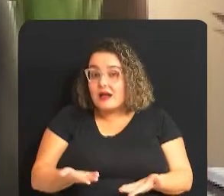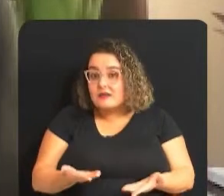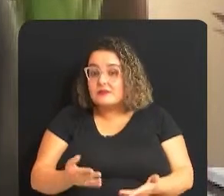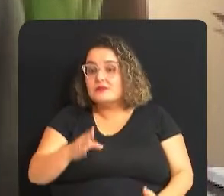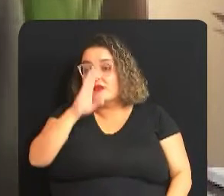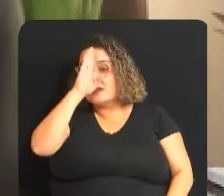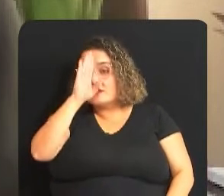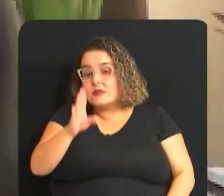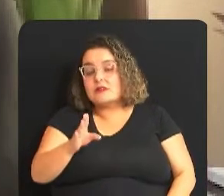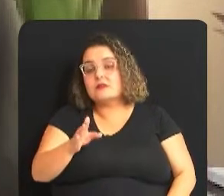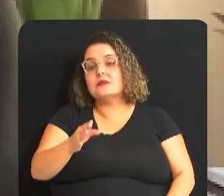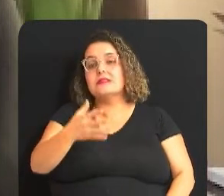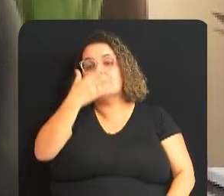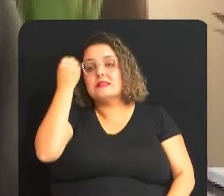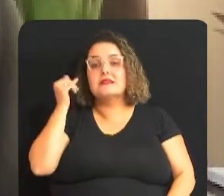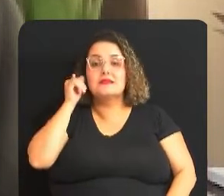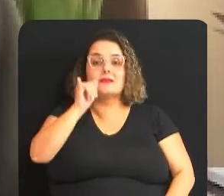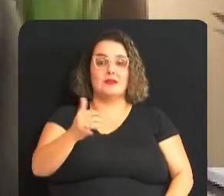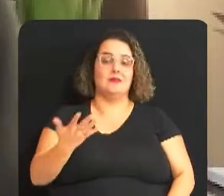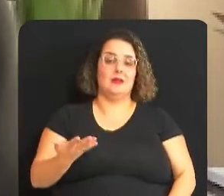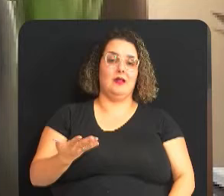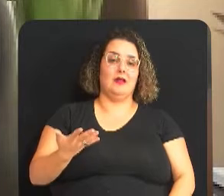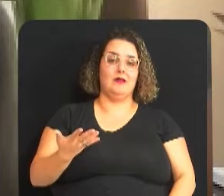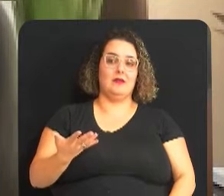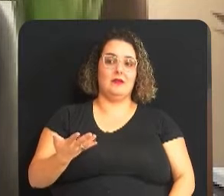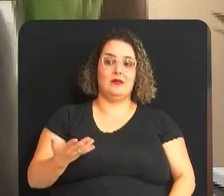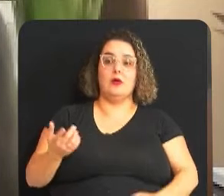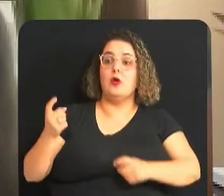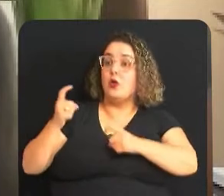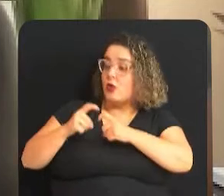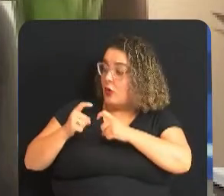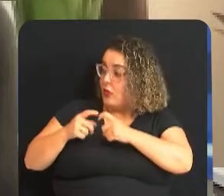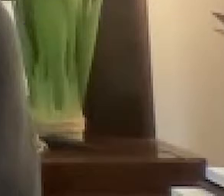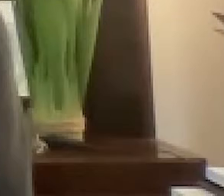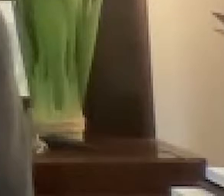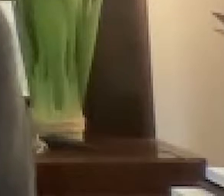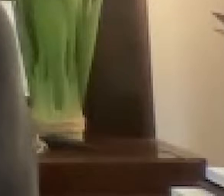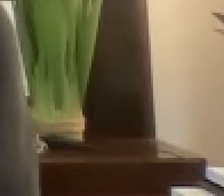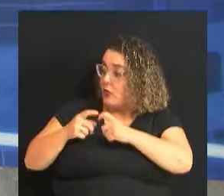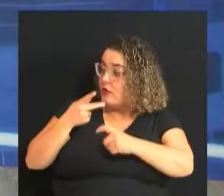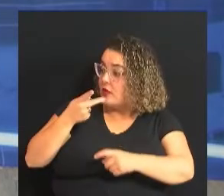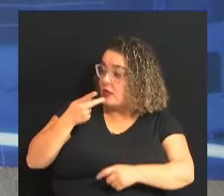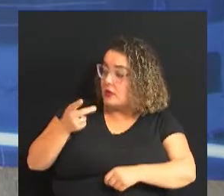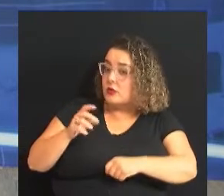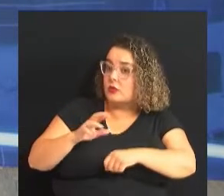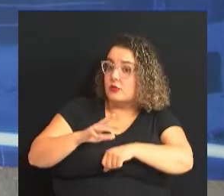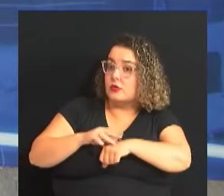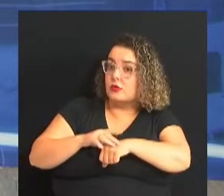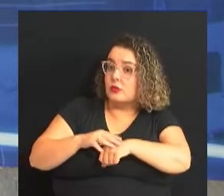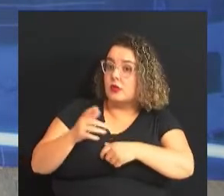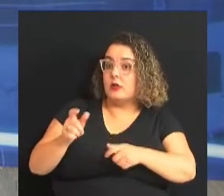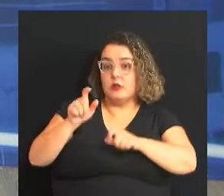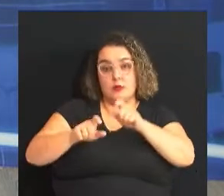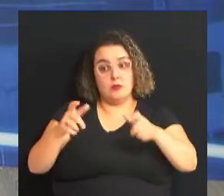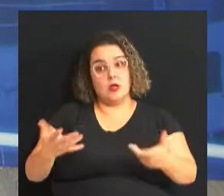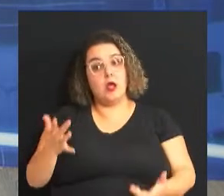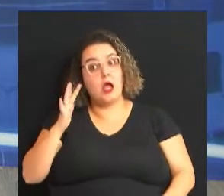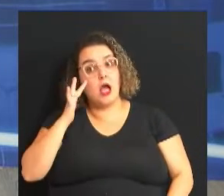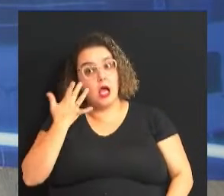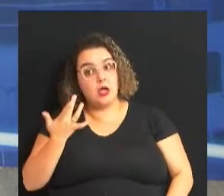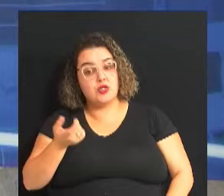de prevenir. É tudo evitável. Todas são evitáveis. Doutor, falando aí em doença, tem gente que acha que tomar